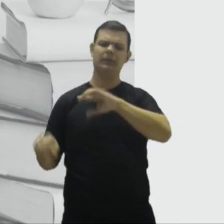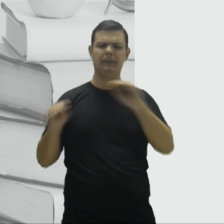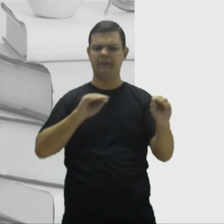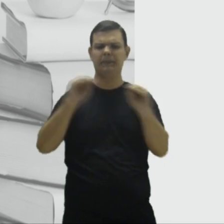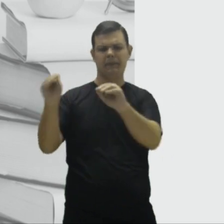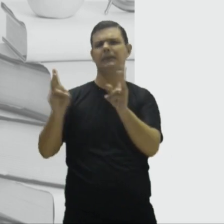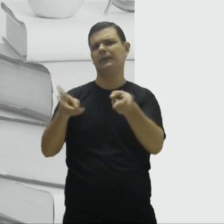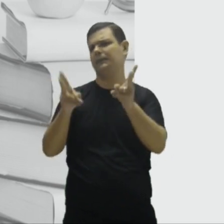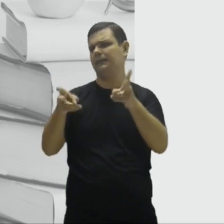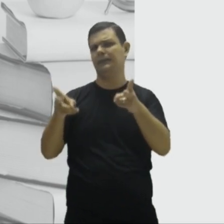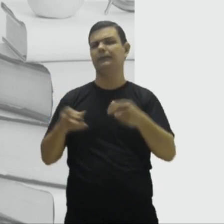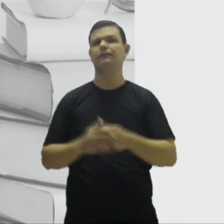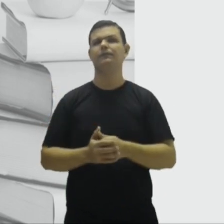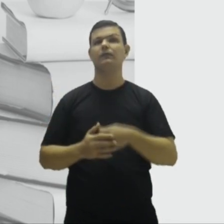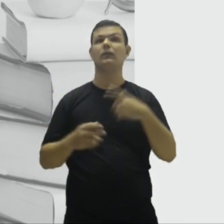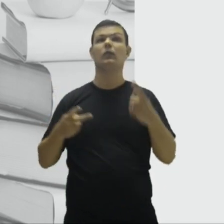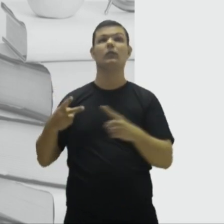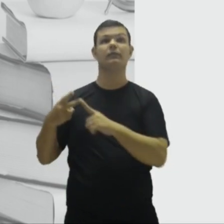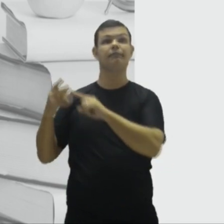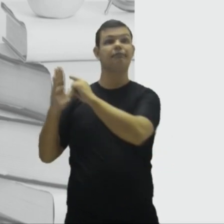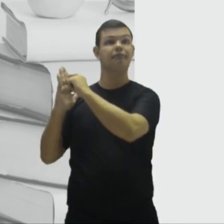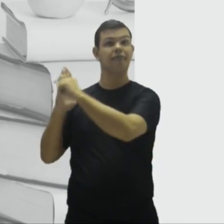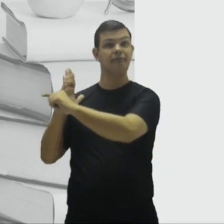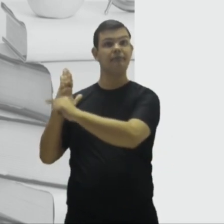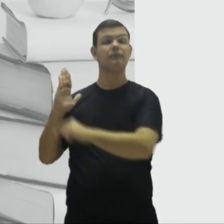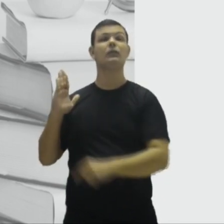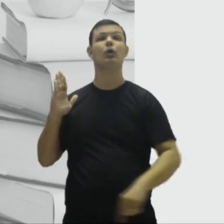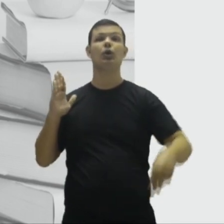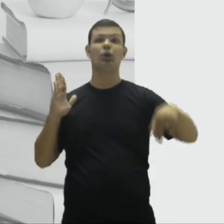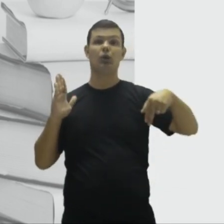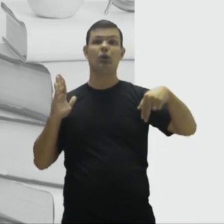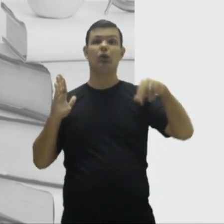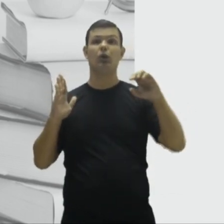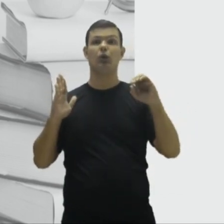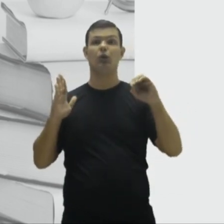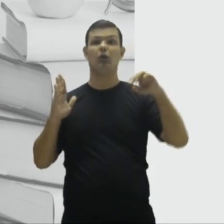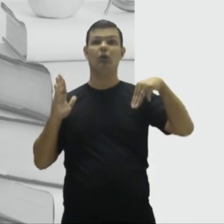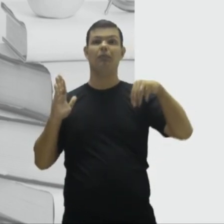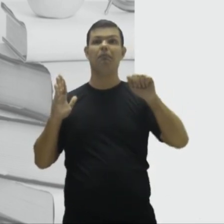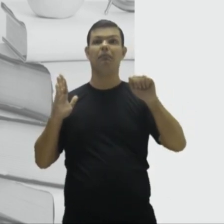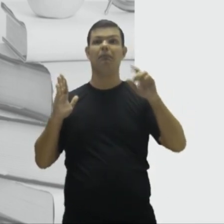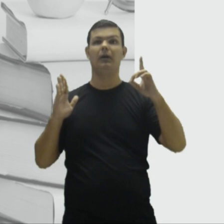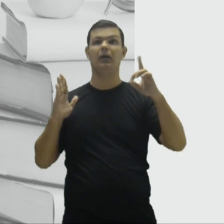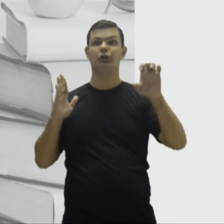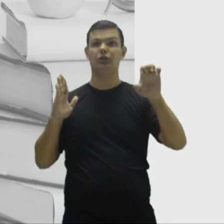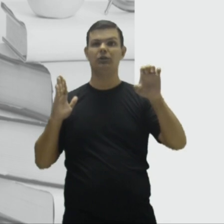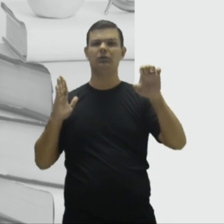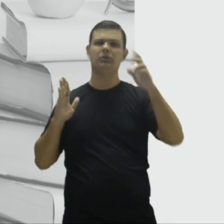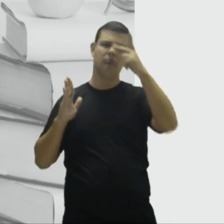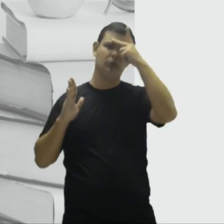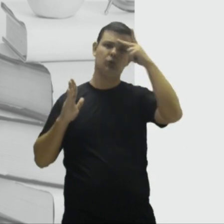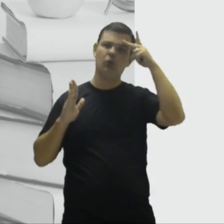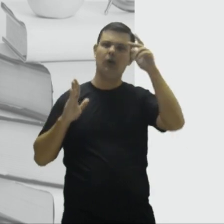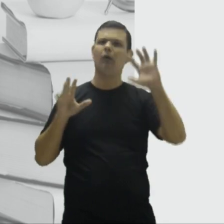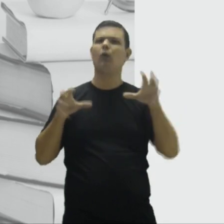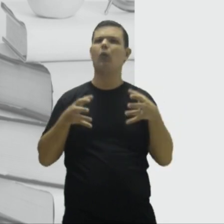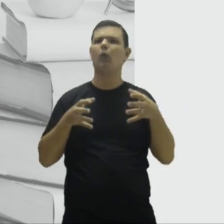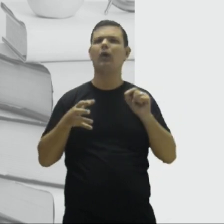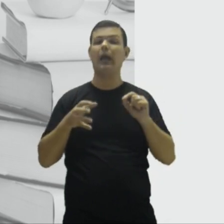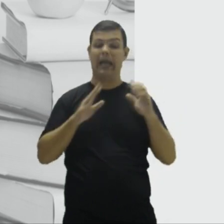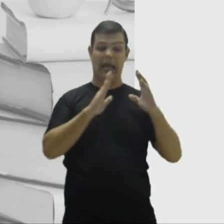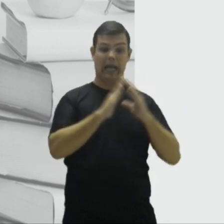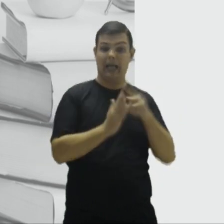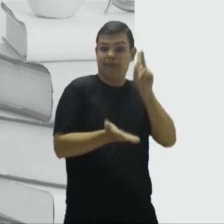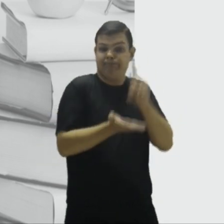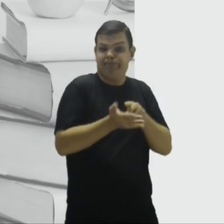isso. Próximo conceito, nômade. O que é um povo nômade? São indivíduos que não têm